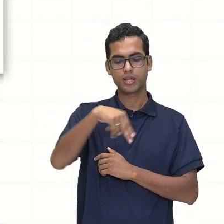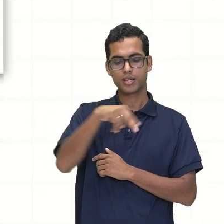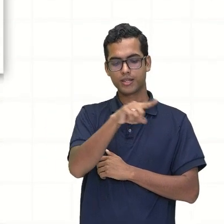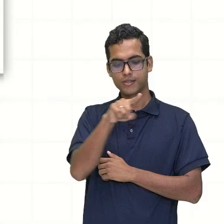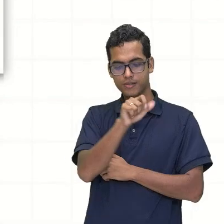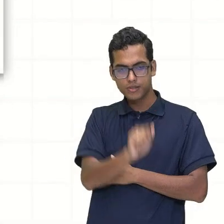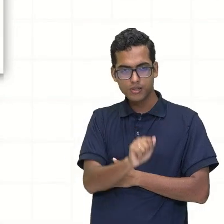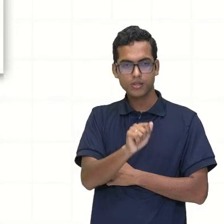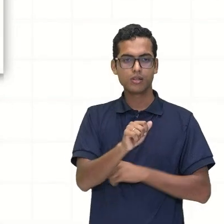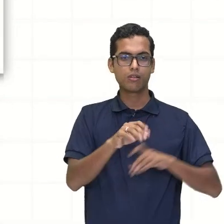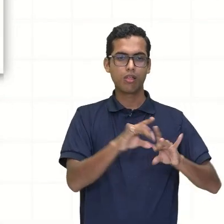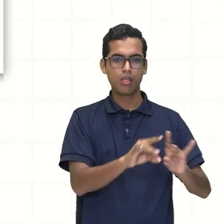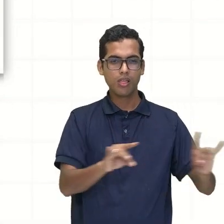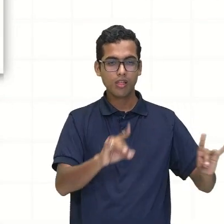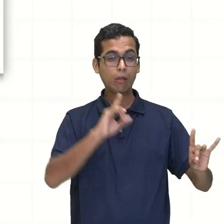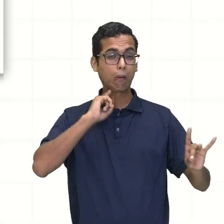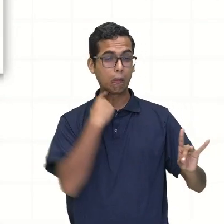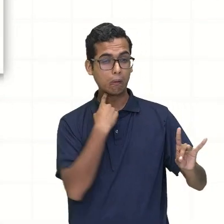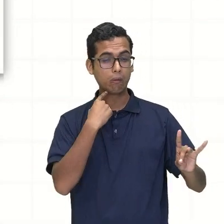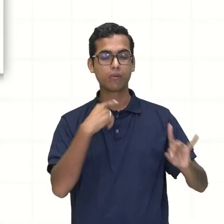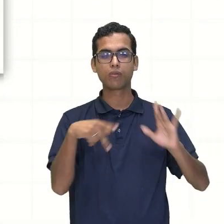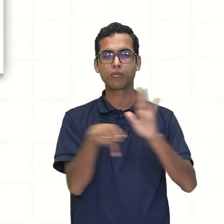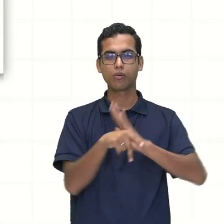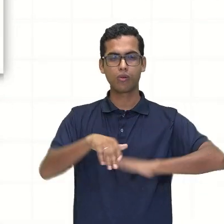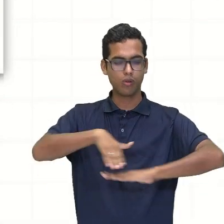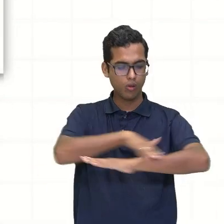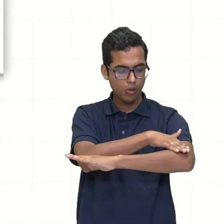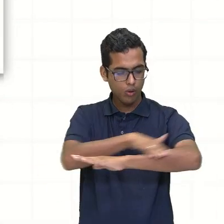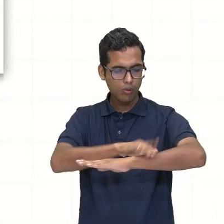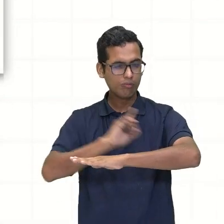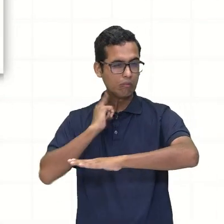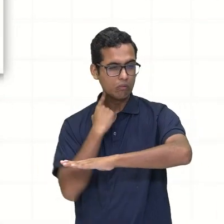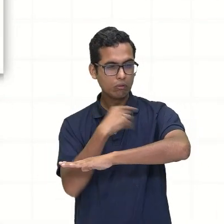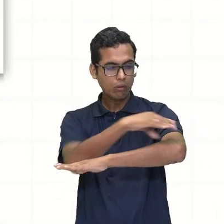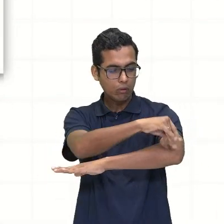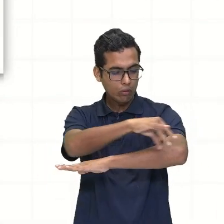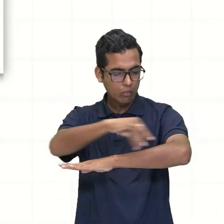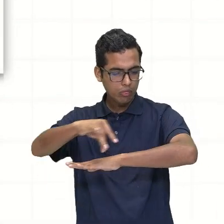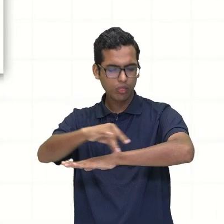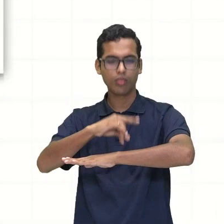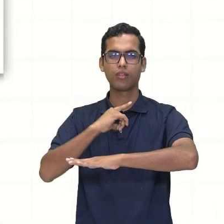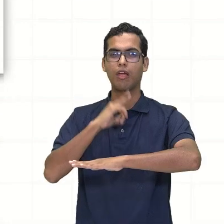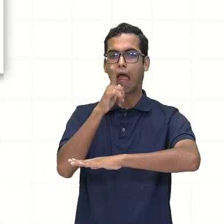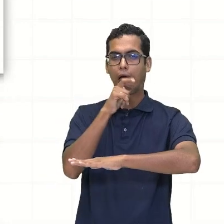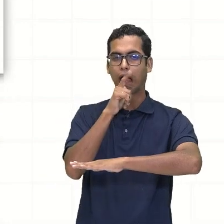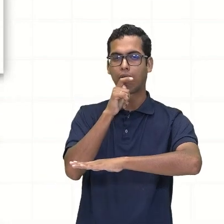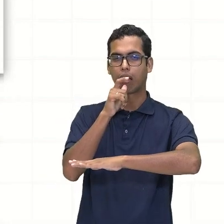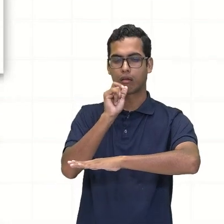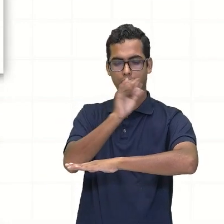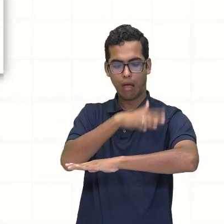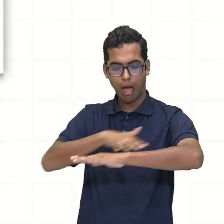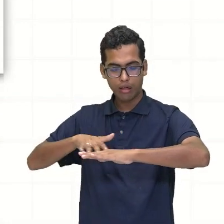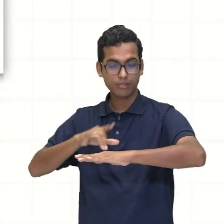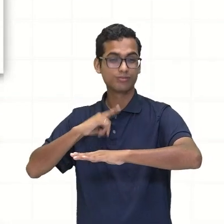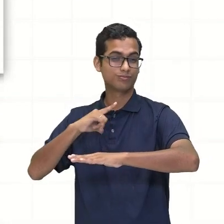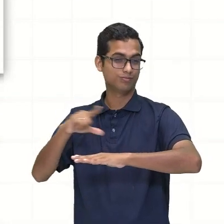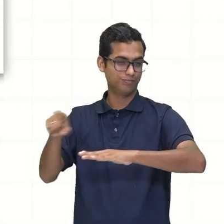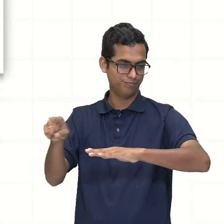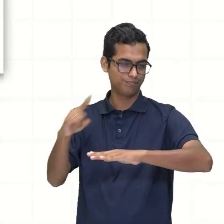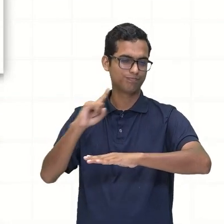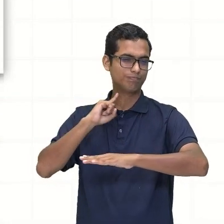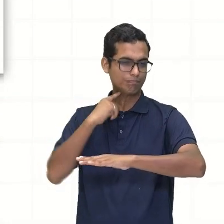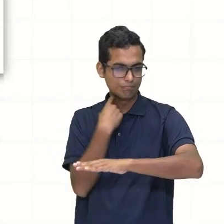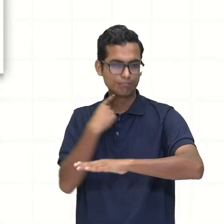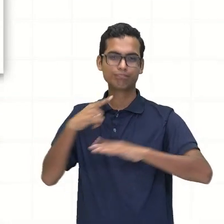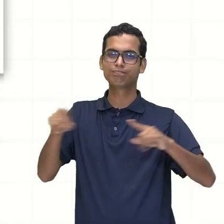quê? Contaminar o lençol freático, contaminando o solo, contaminando a água. E isso, gente, se não tiver